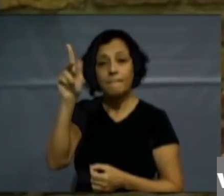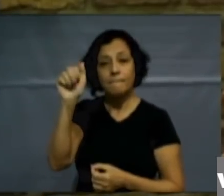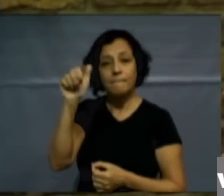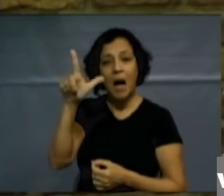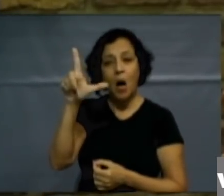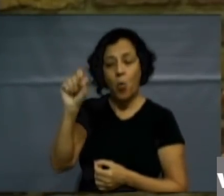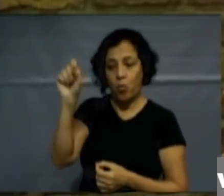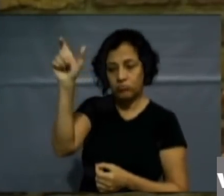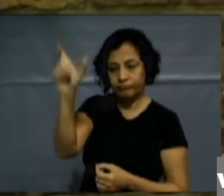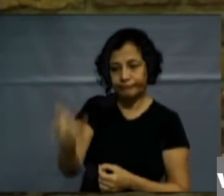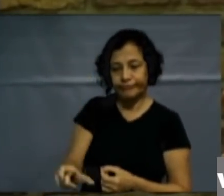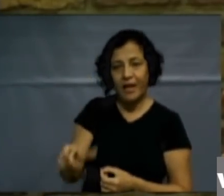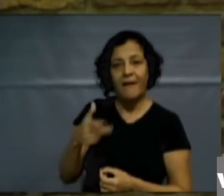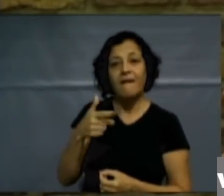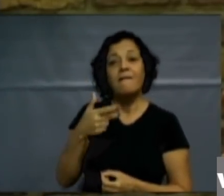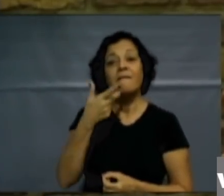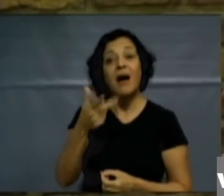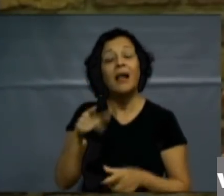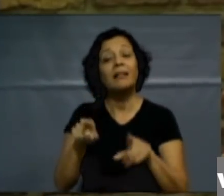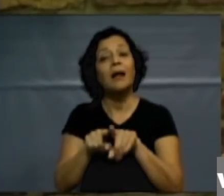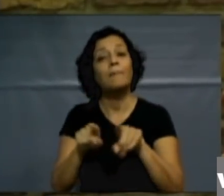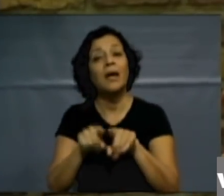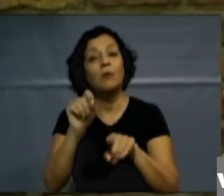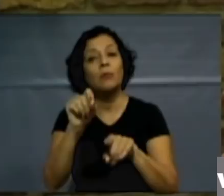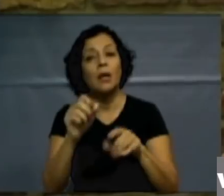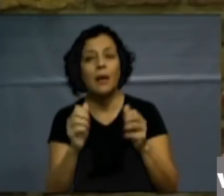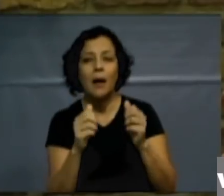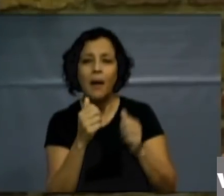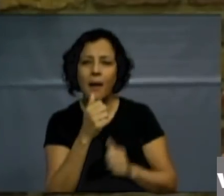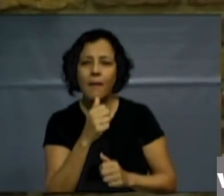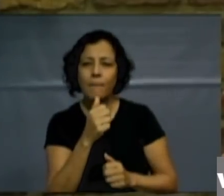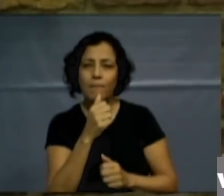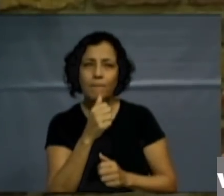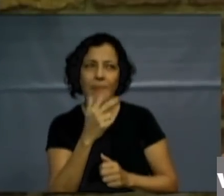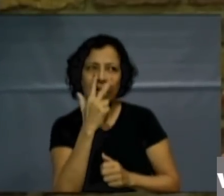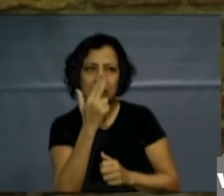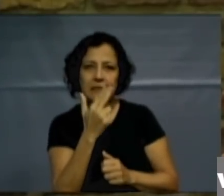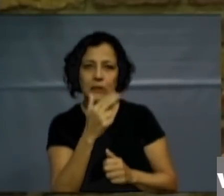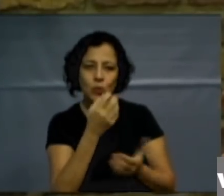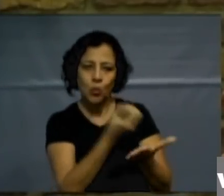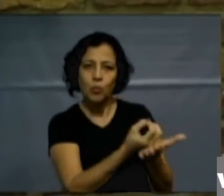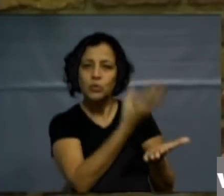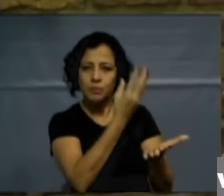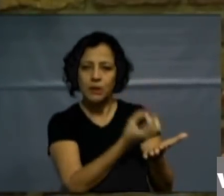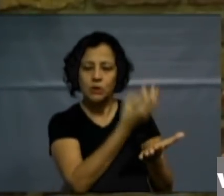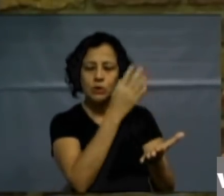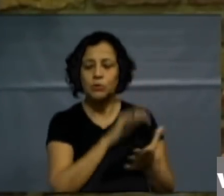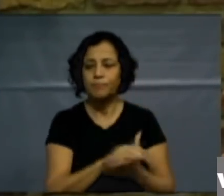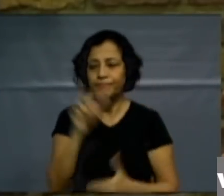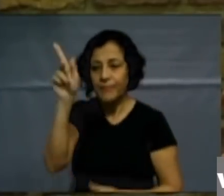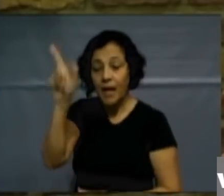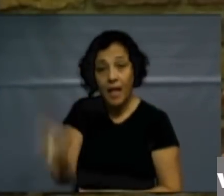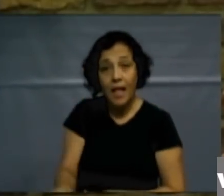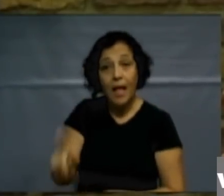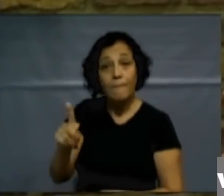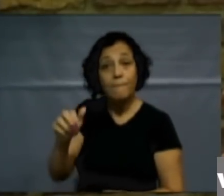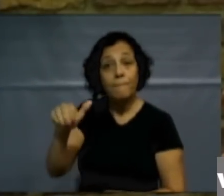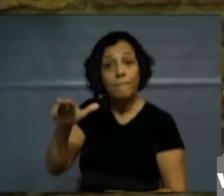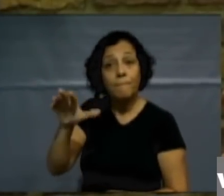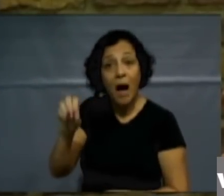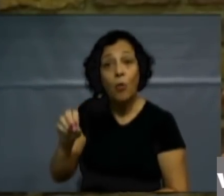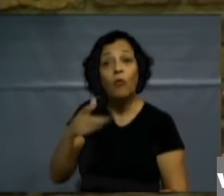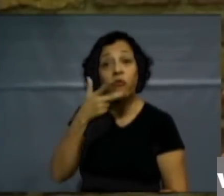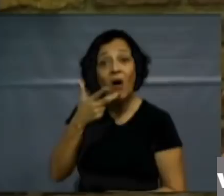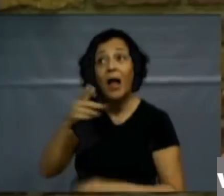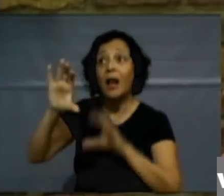e do movimento espírita. Paulo fala dos espíritos e do mundo espiritual. Ele reconheceu isso nas suas